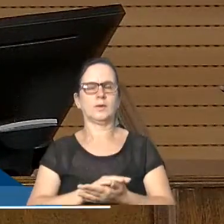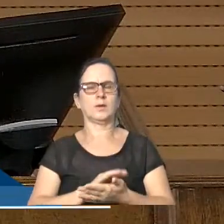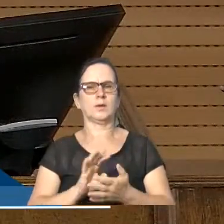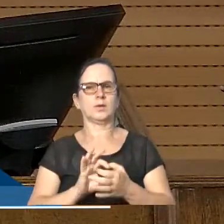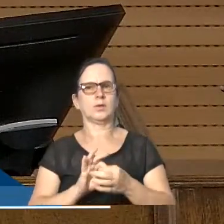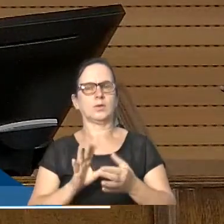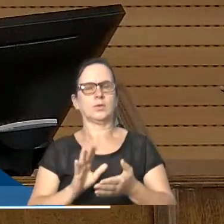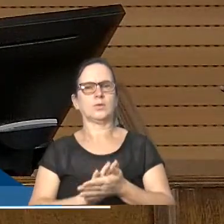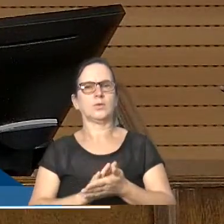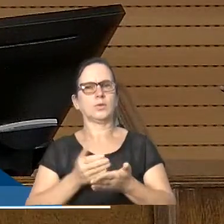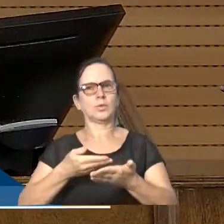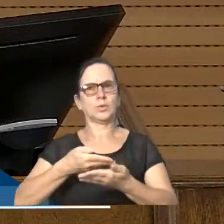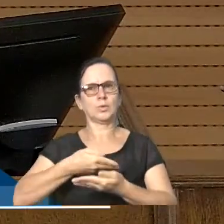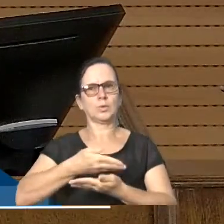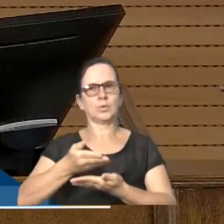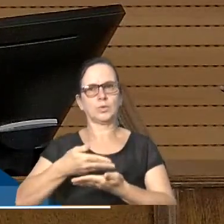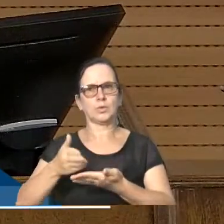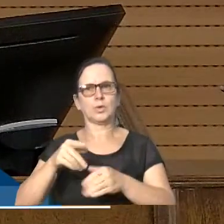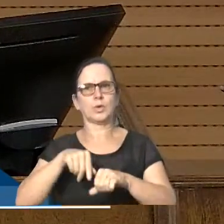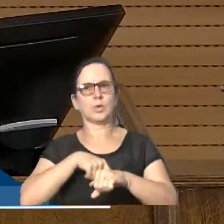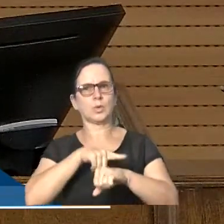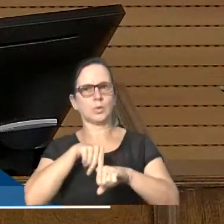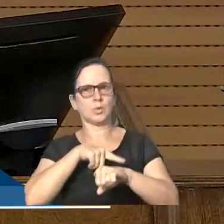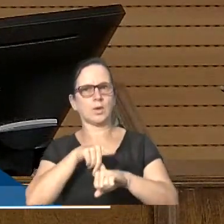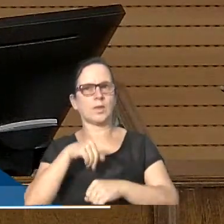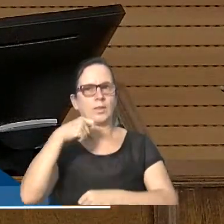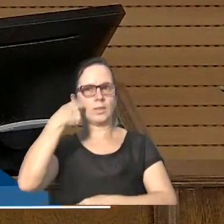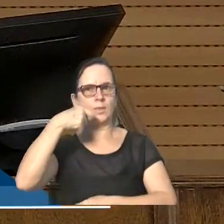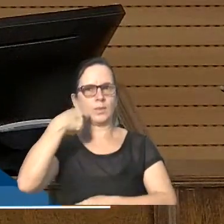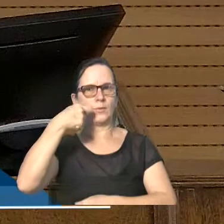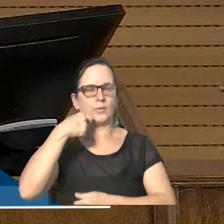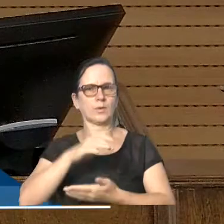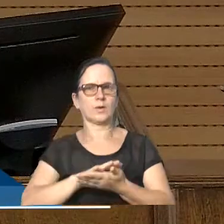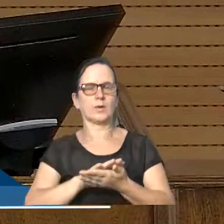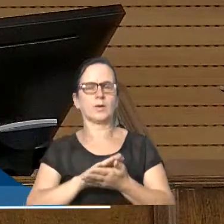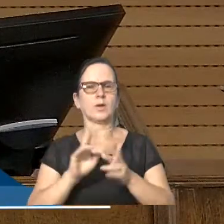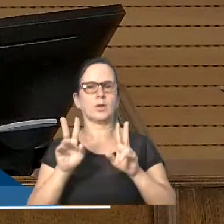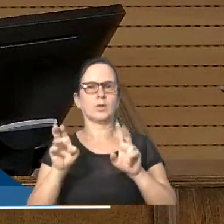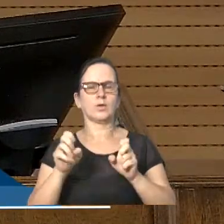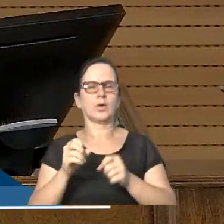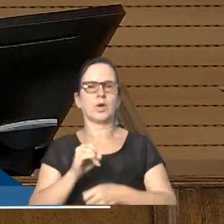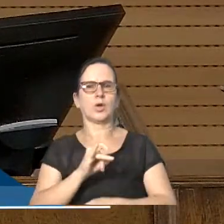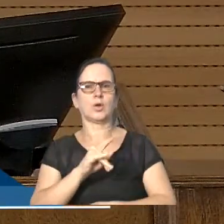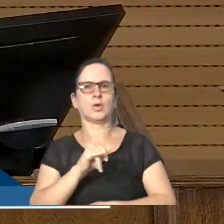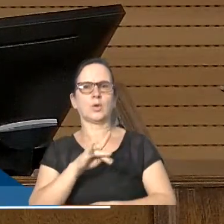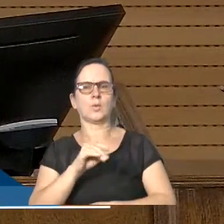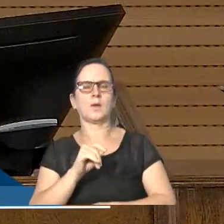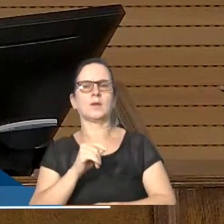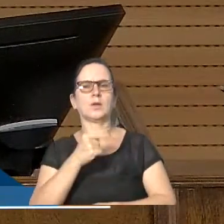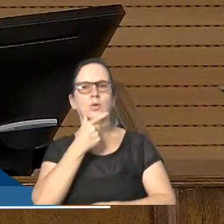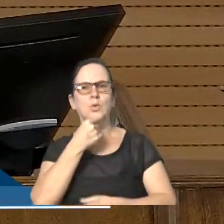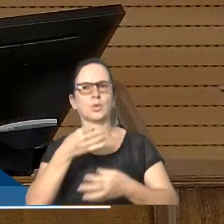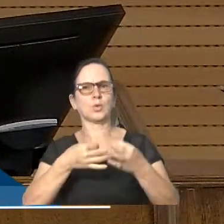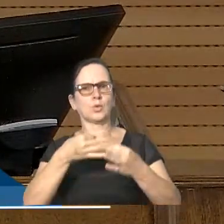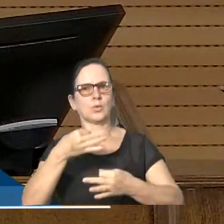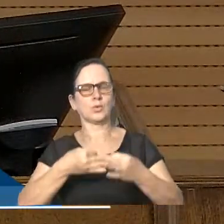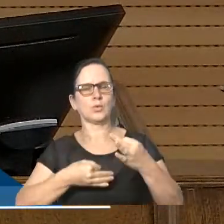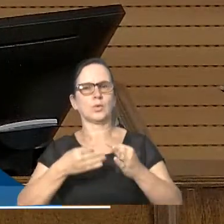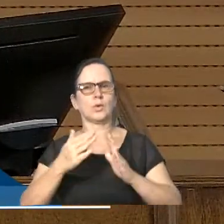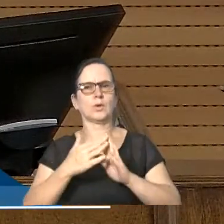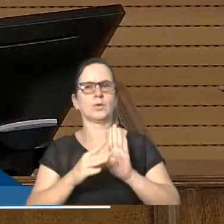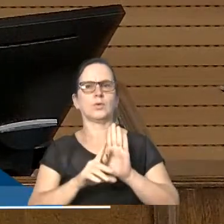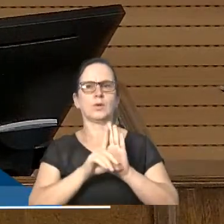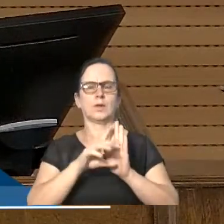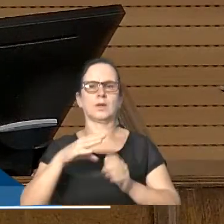a distribuição de honorários advocatícios a título de sucumbência aos procuradores legislativos da Câmara Municipal de